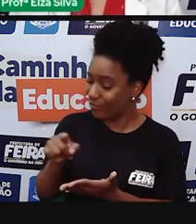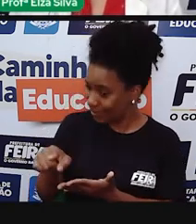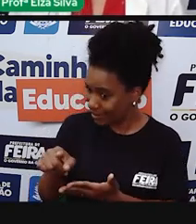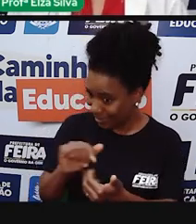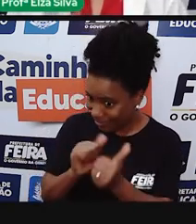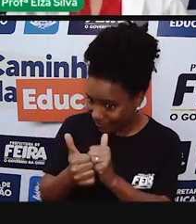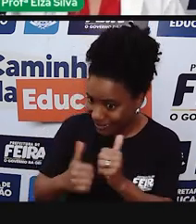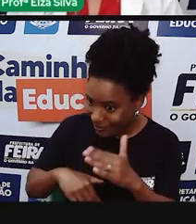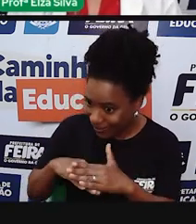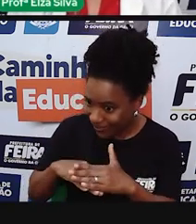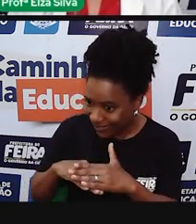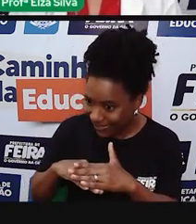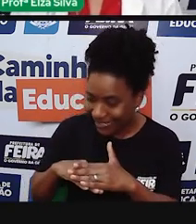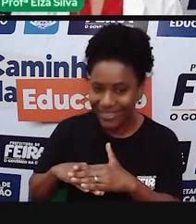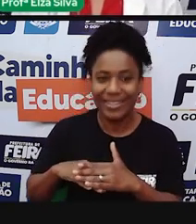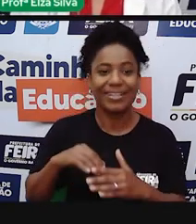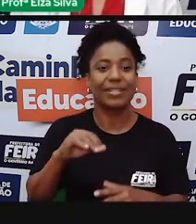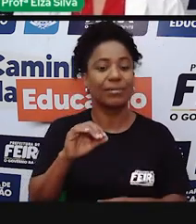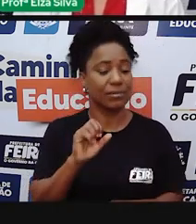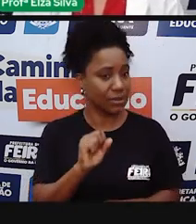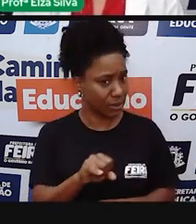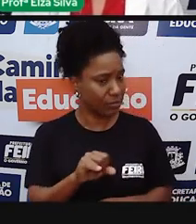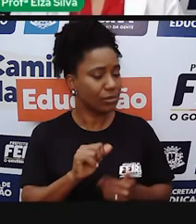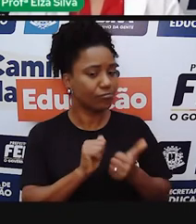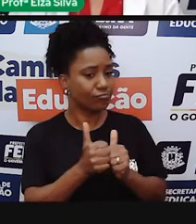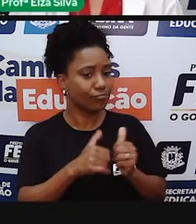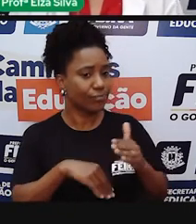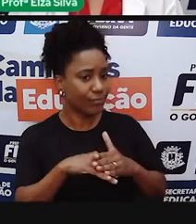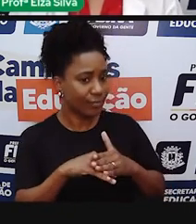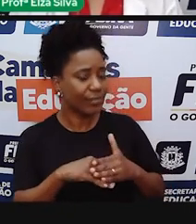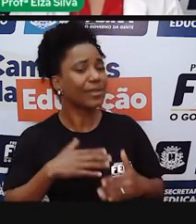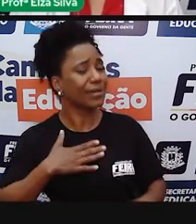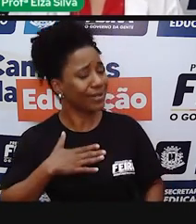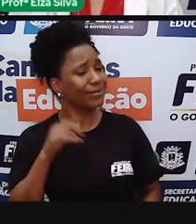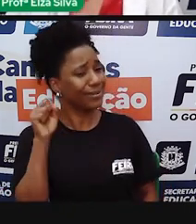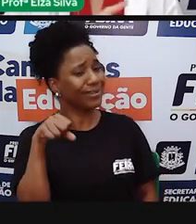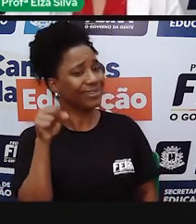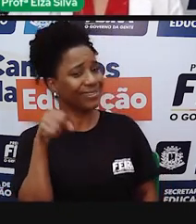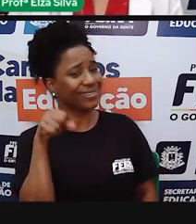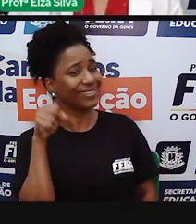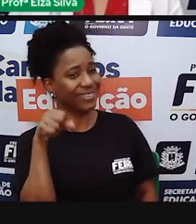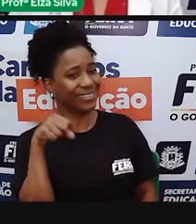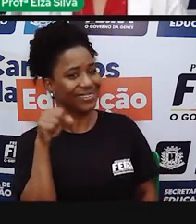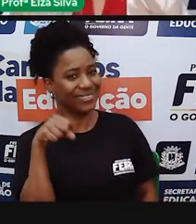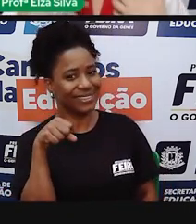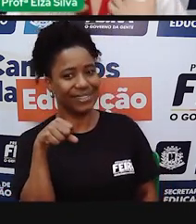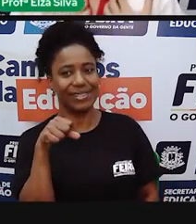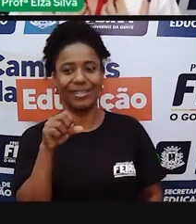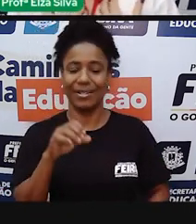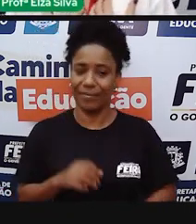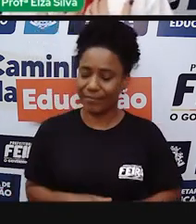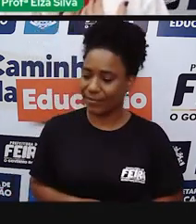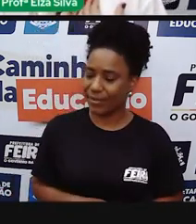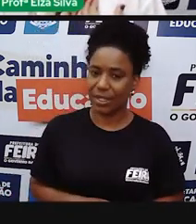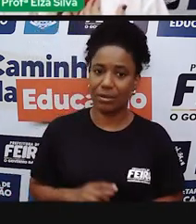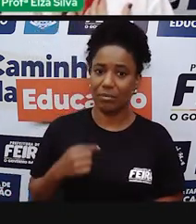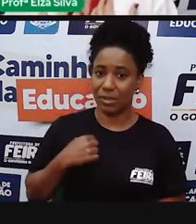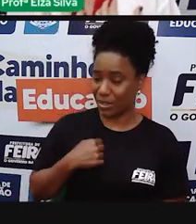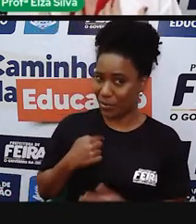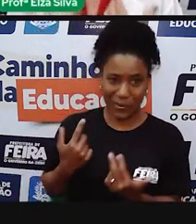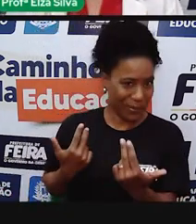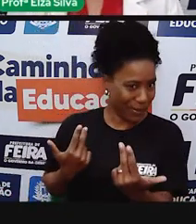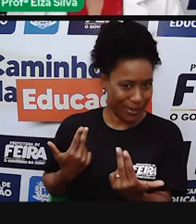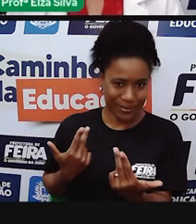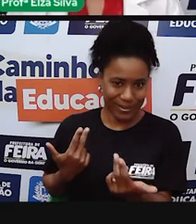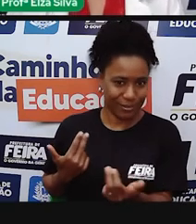futebol? Se você joga futebol, você responde para mim. Yes, I do. Mas se você não joga, like me, como eu,